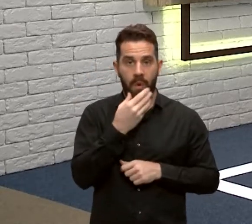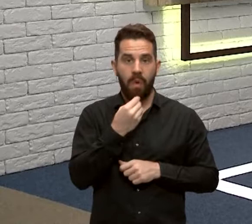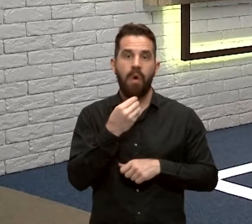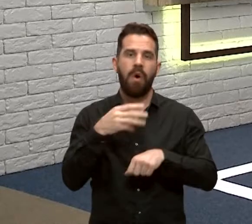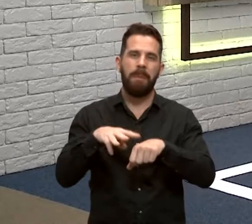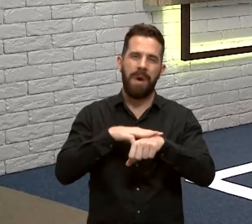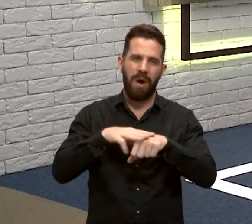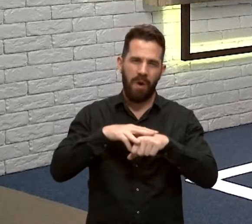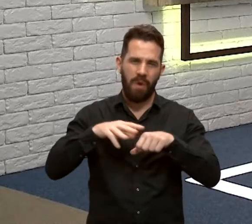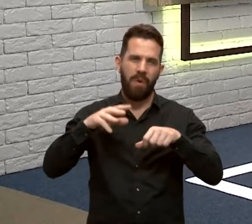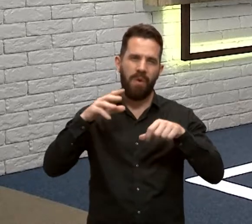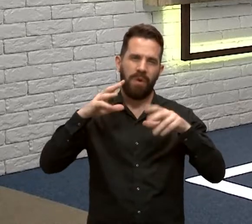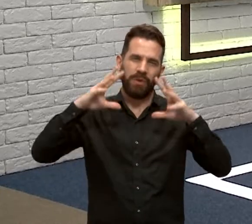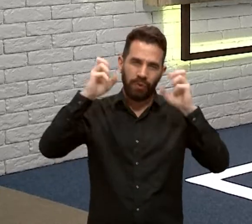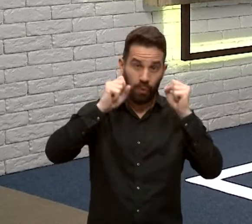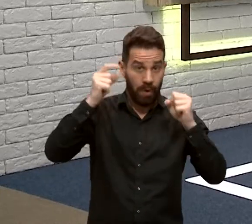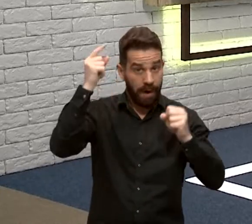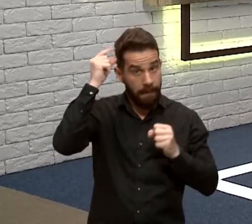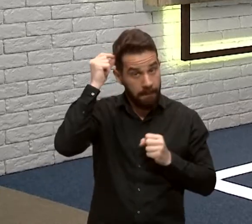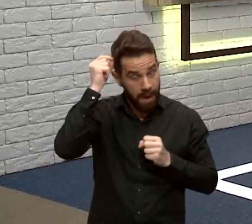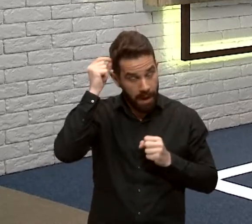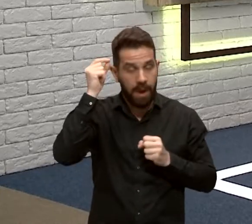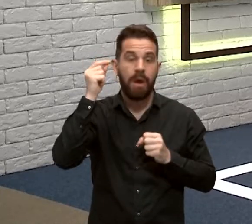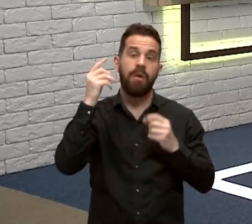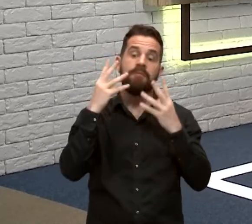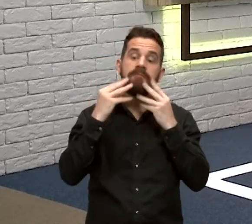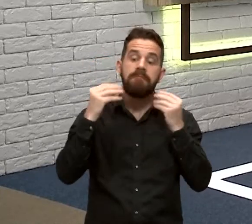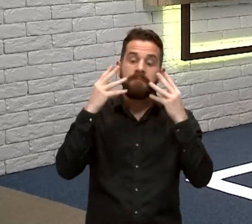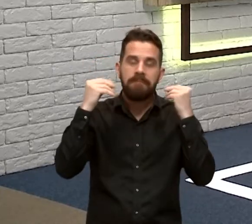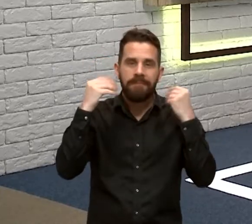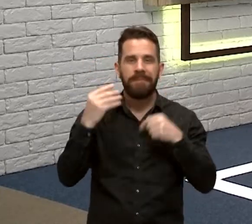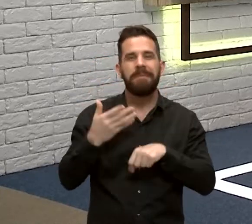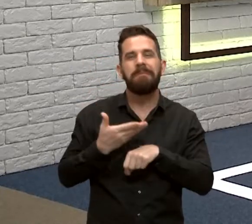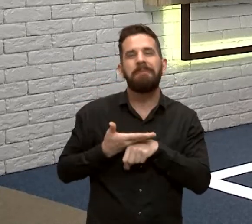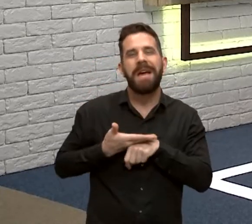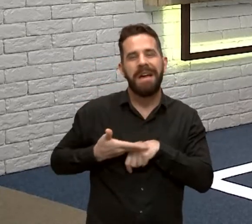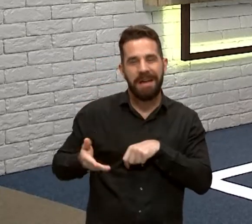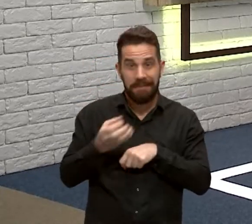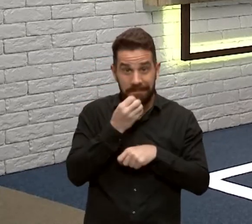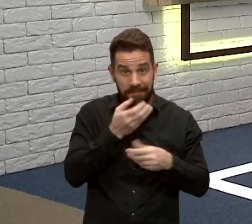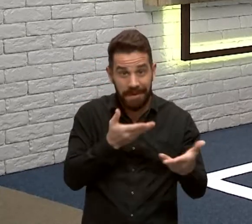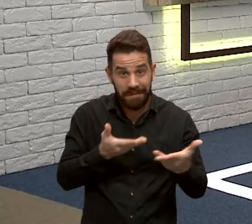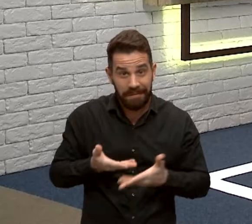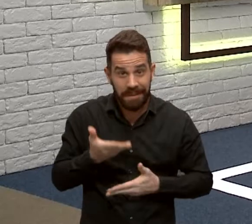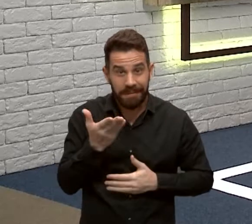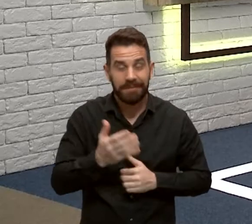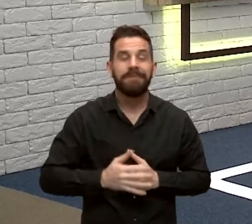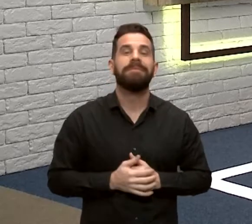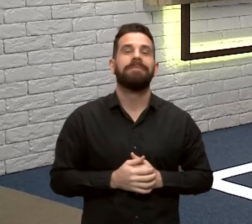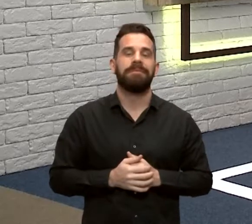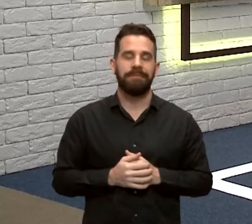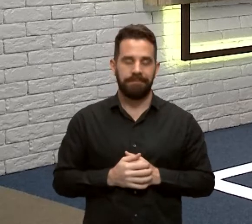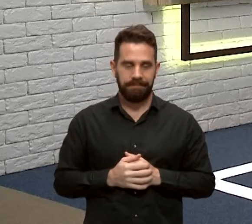e barba grisalha, que usa óculos. Tudo bem, Fábio? Seja muito bem-vindo ao programa.